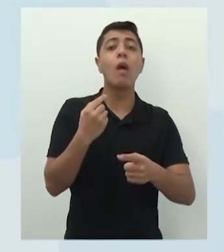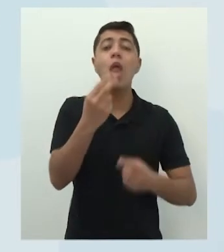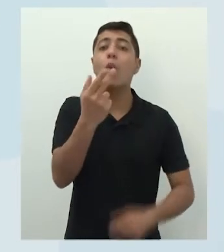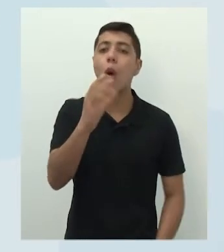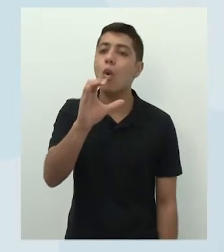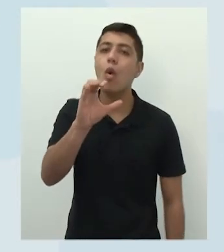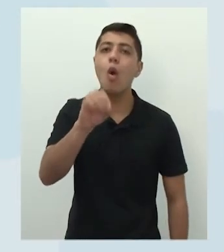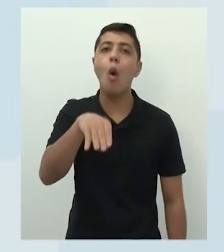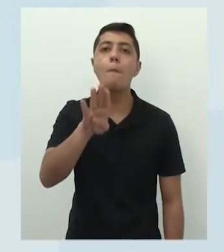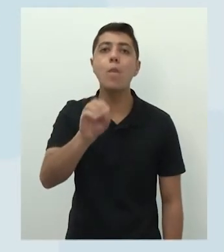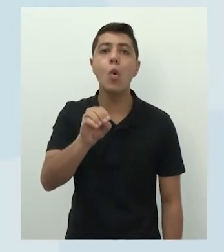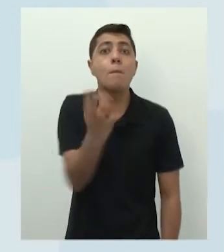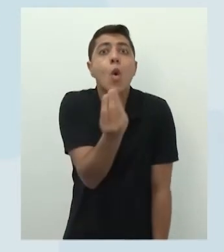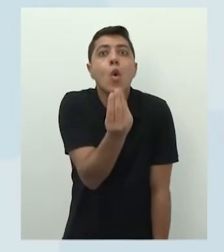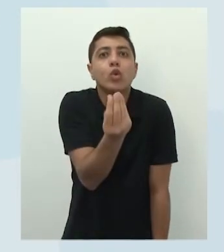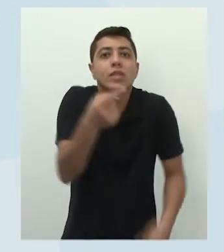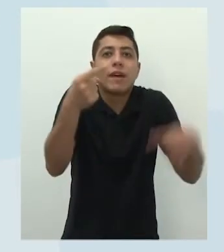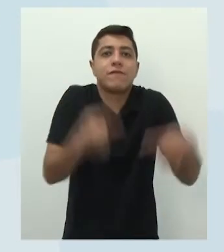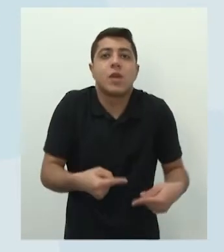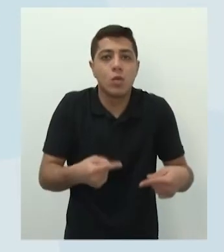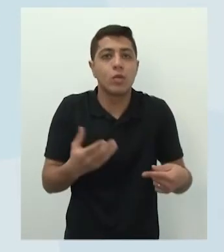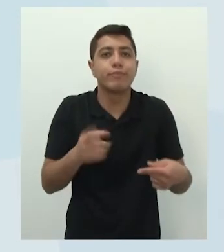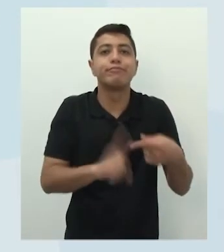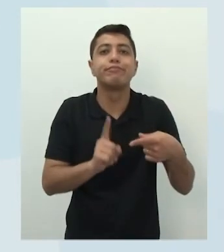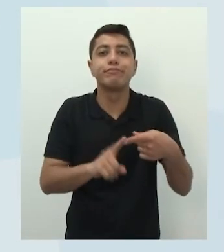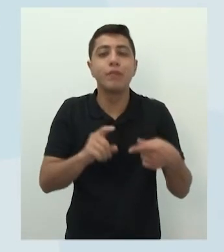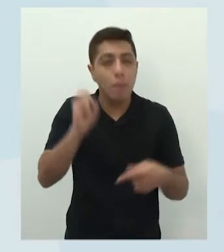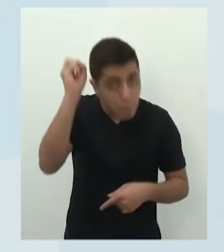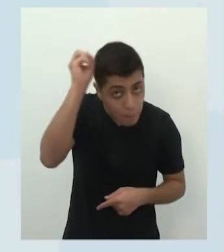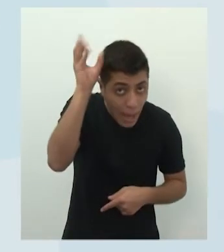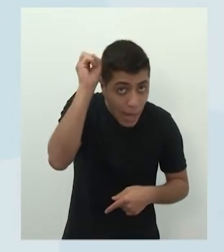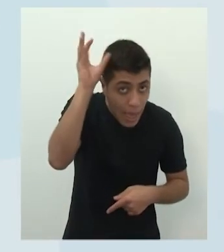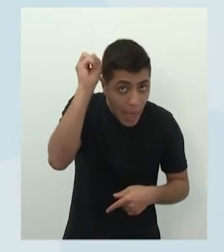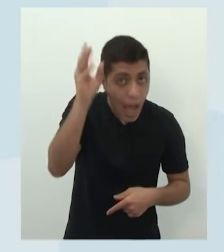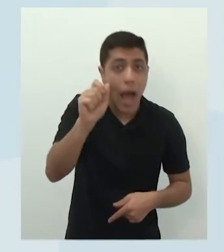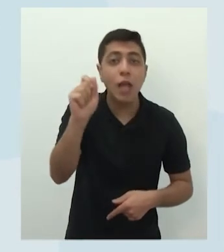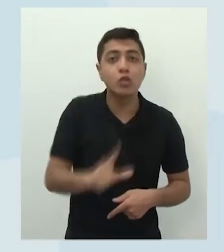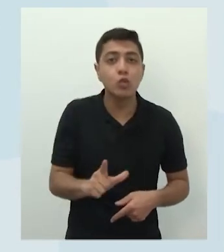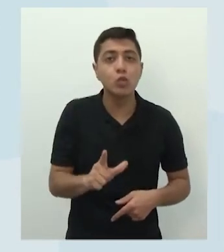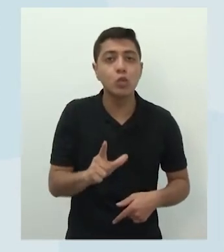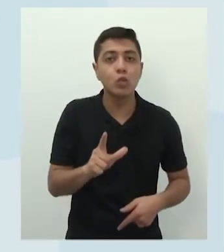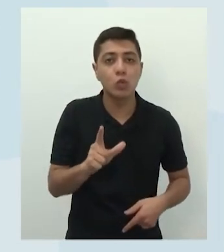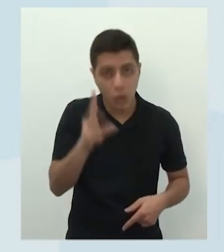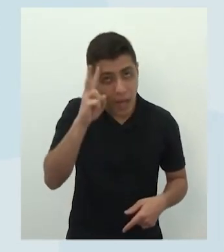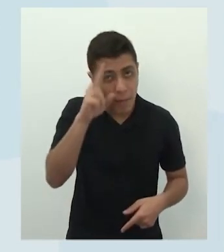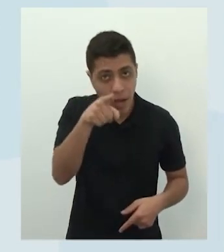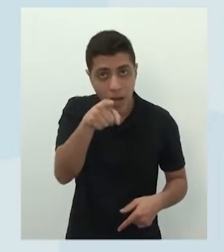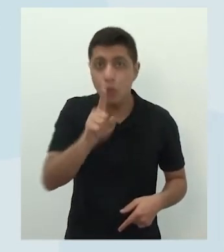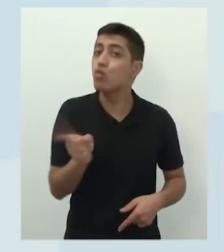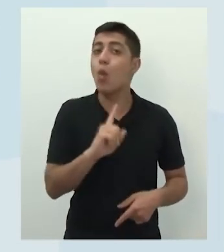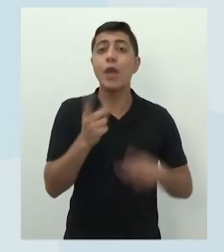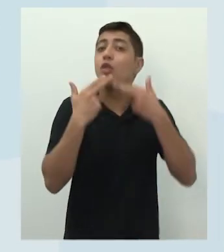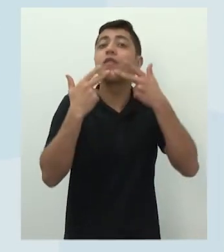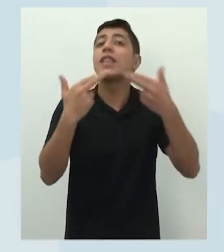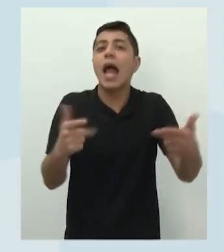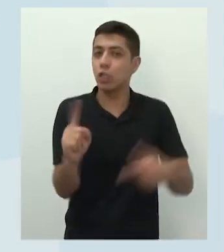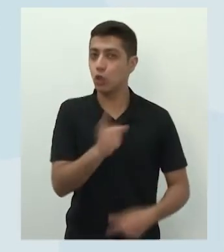desafios, torna os desafios mais perigosos ainda. Então, quero que você lembre, quero destacar aqui o